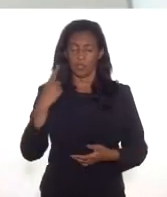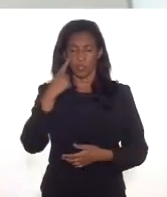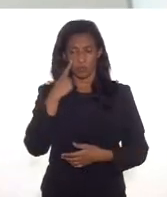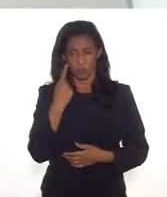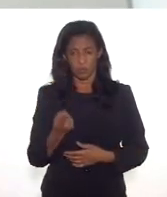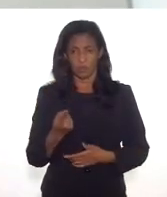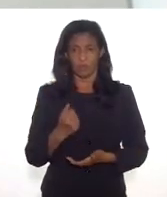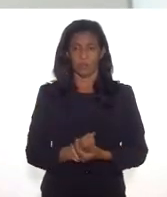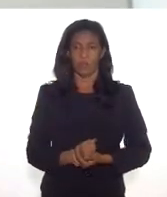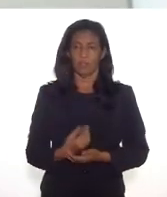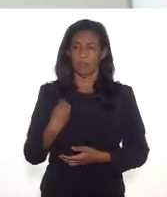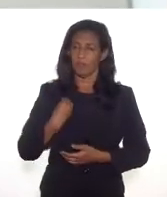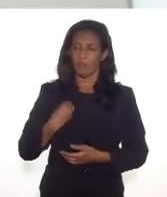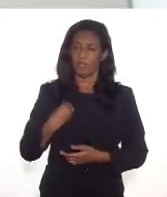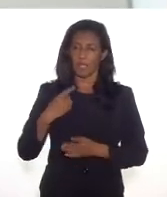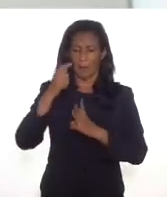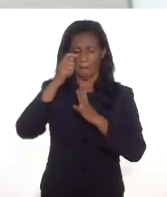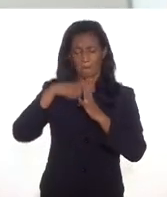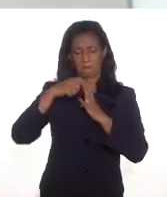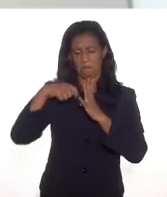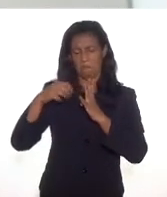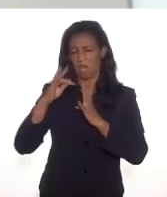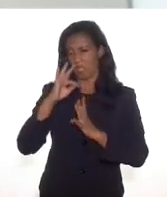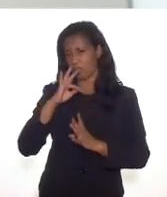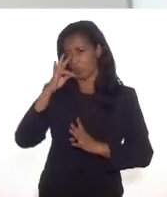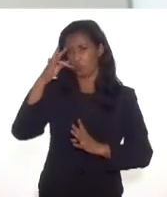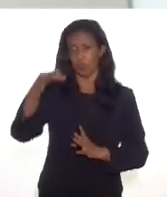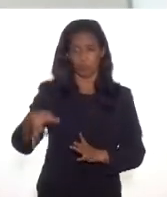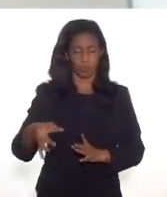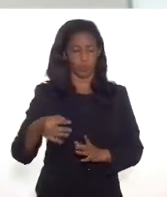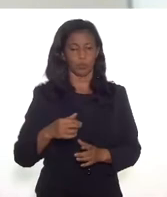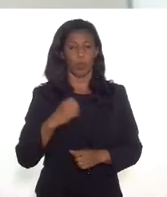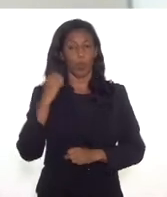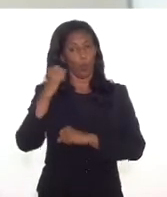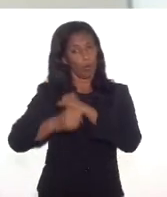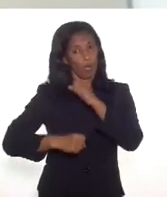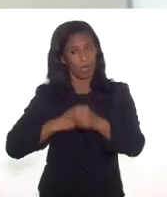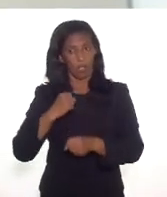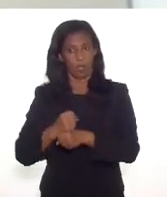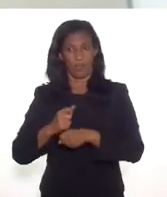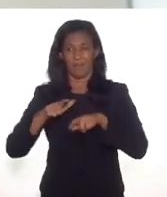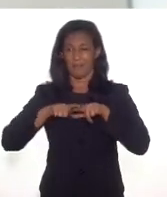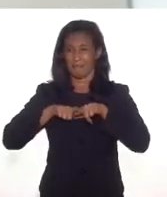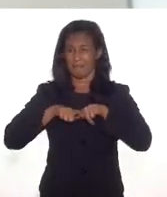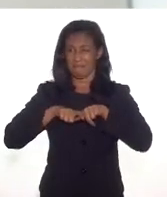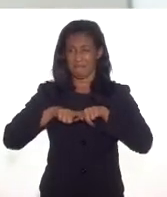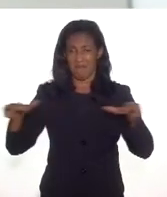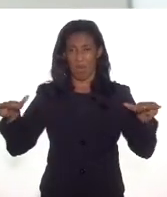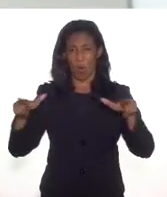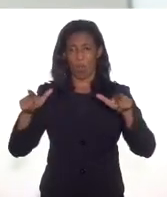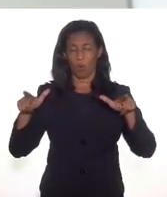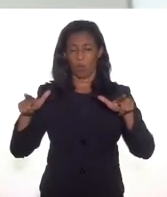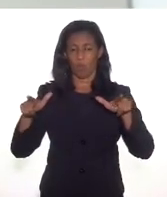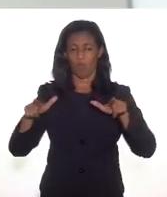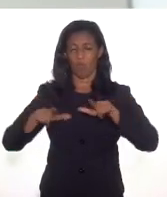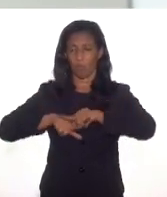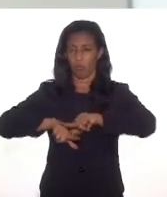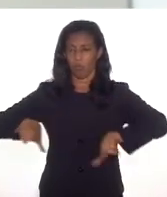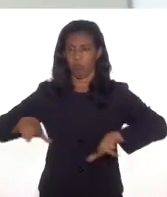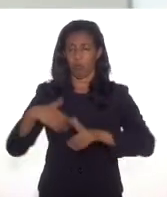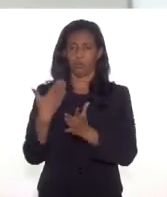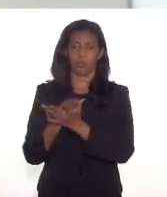vivenciar nos próximos meses, talvez no próximo ano, a maior evasão escolar, o